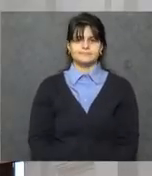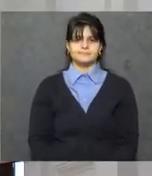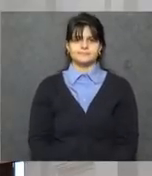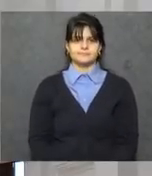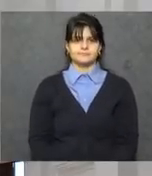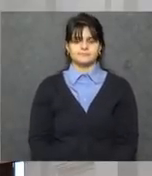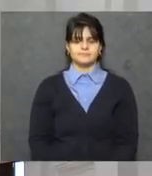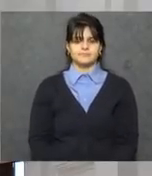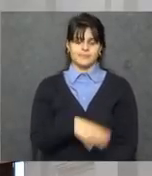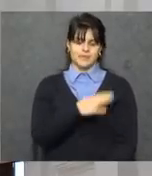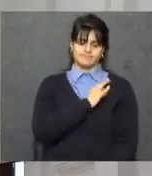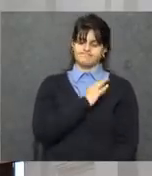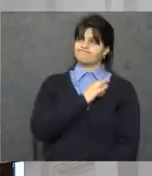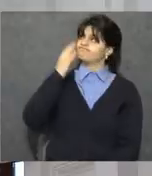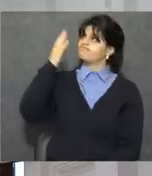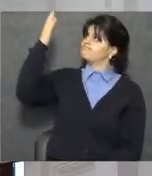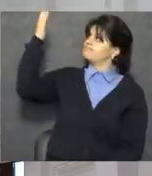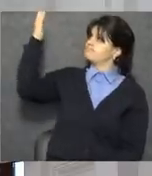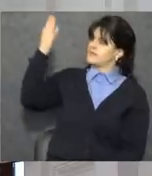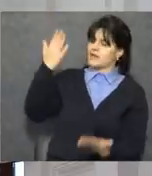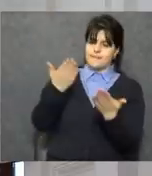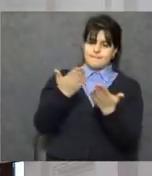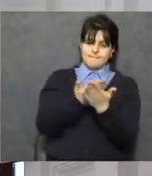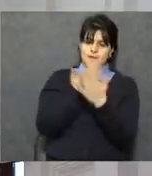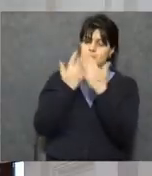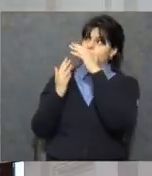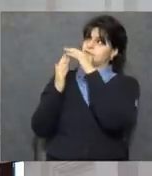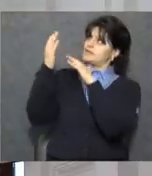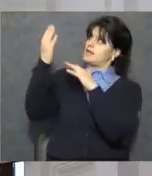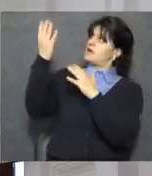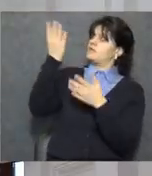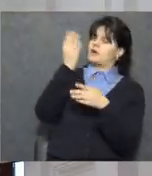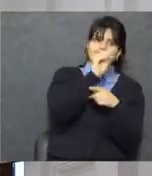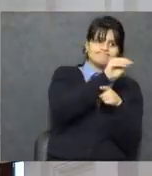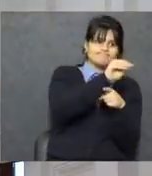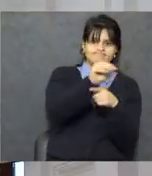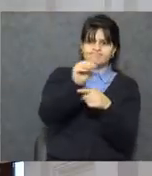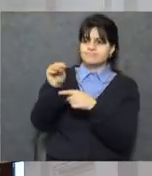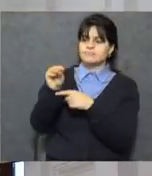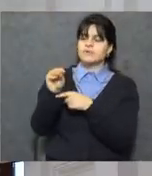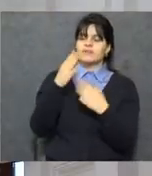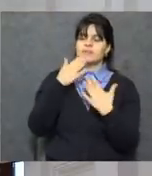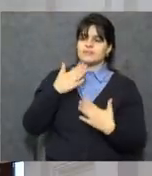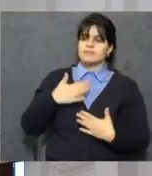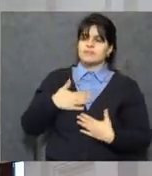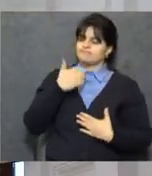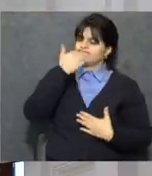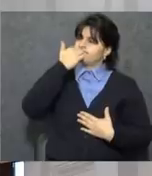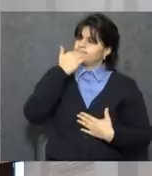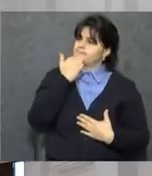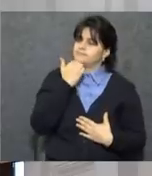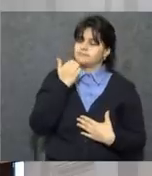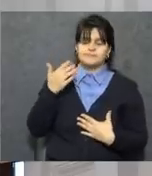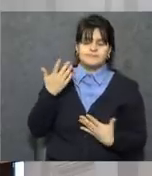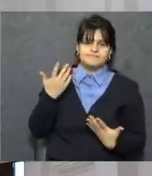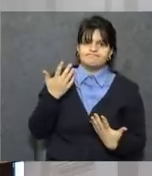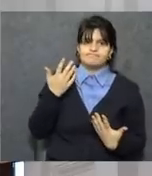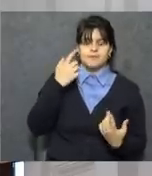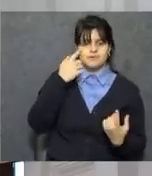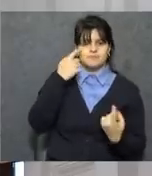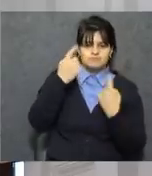Senhor, que nos alimentastes com o pão do céu, concedei-nos a graça de buscarmos sempre aquelas realidades que nos dão a verdadeira